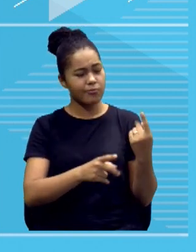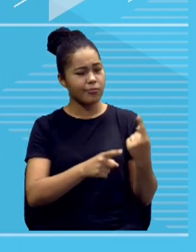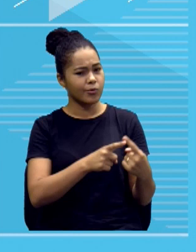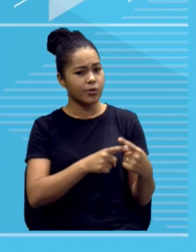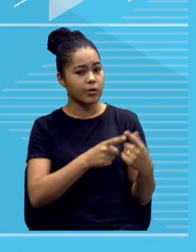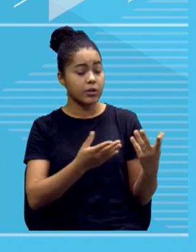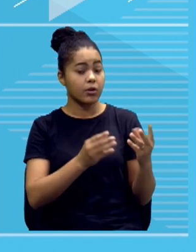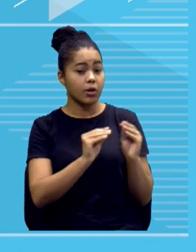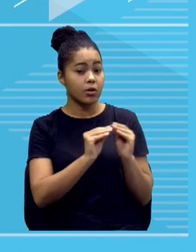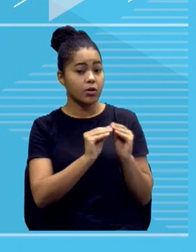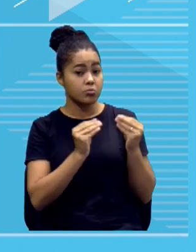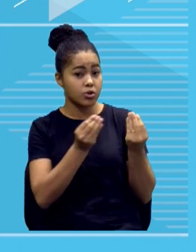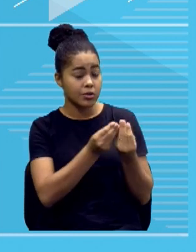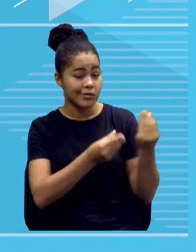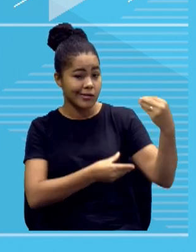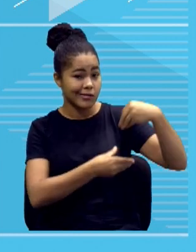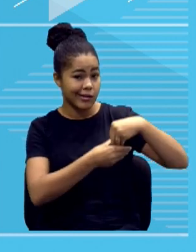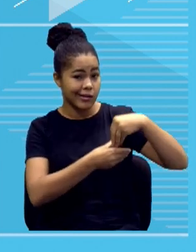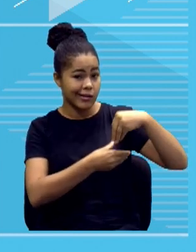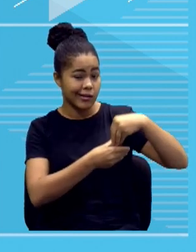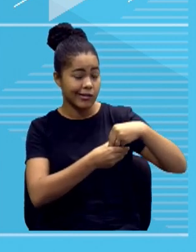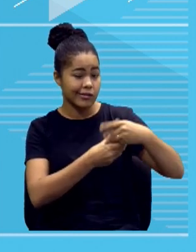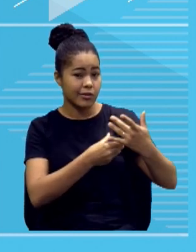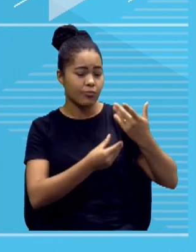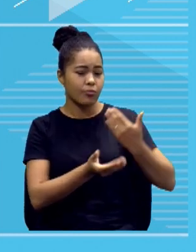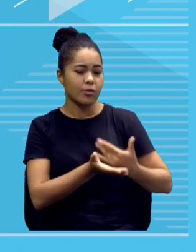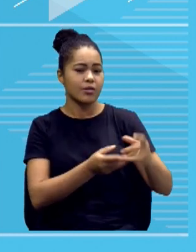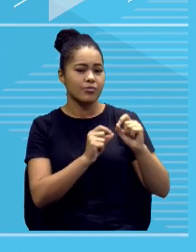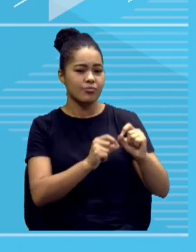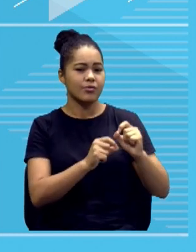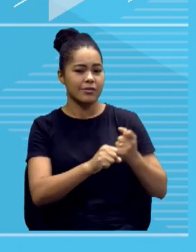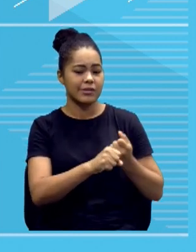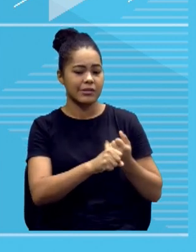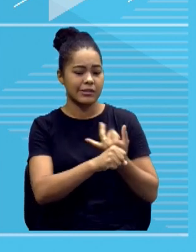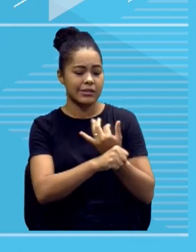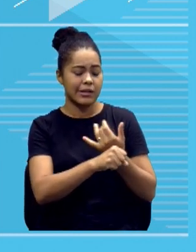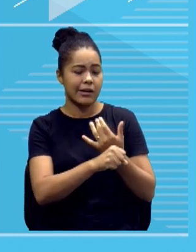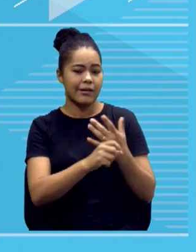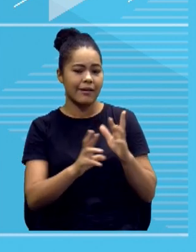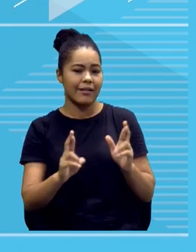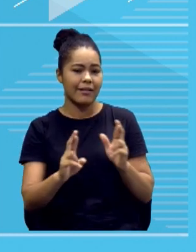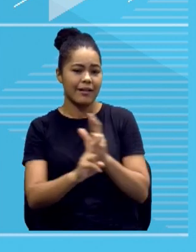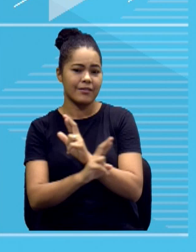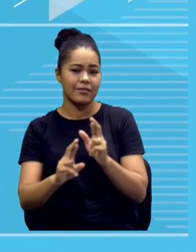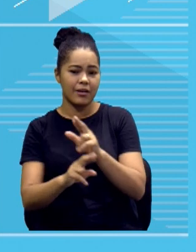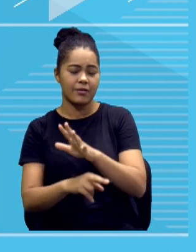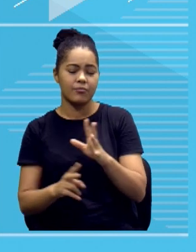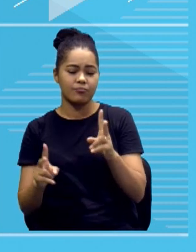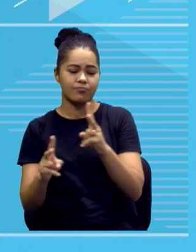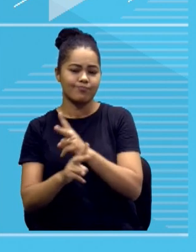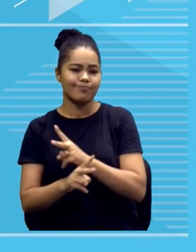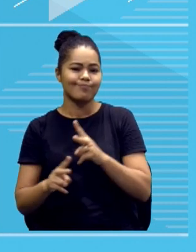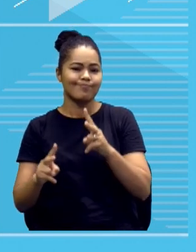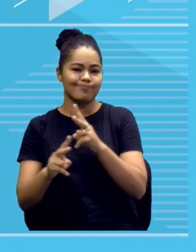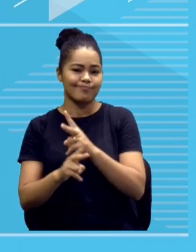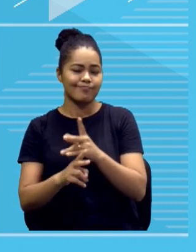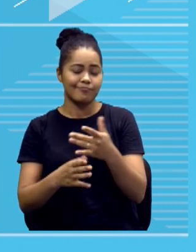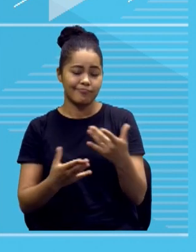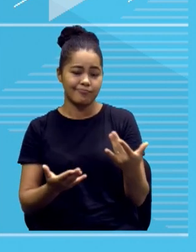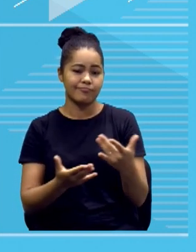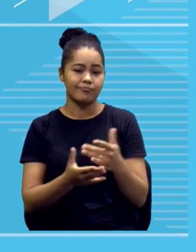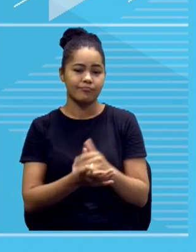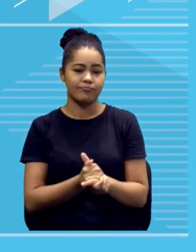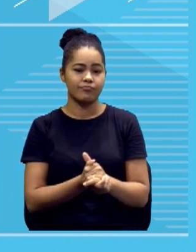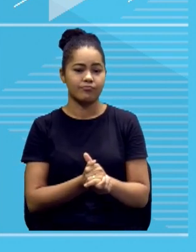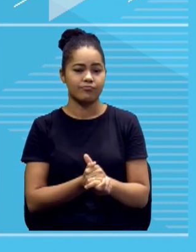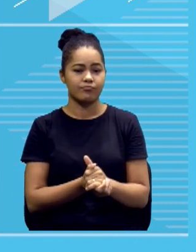que tem dentro da bateria está oxidando. Está entrando em contato com o oxigênio, com o ar que está fora dela, e